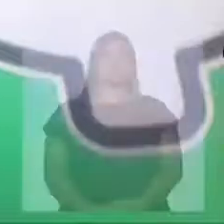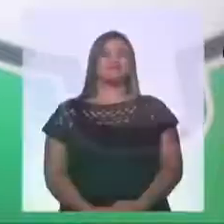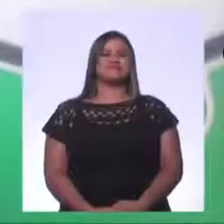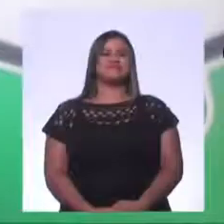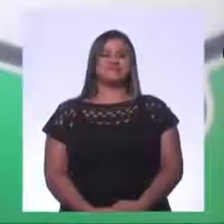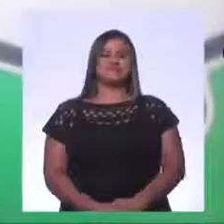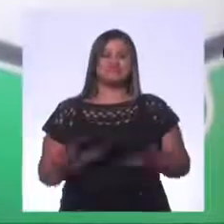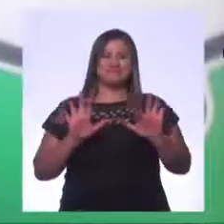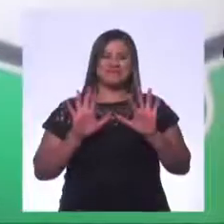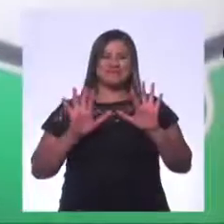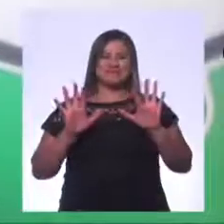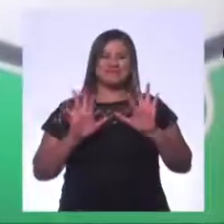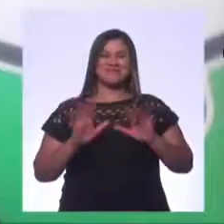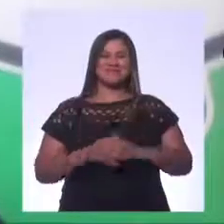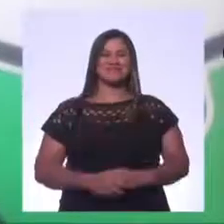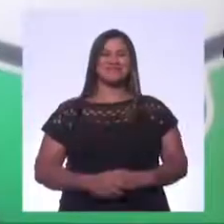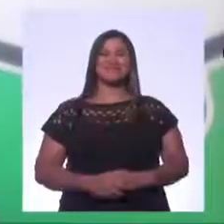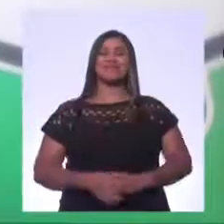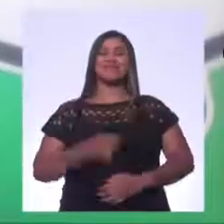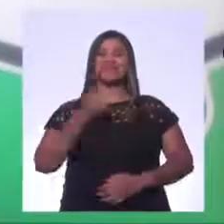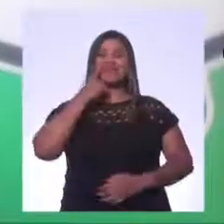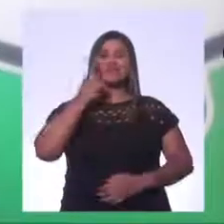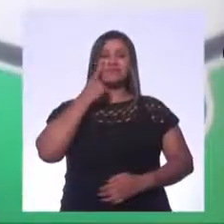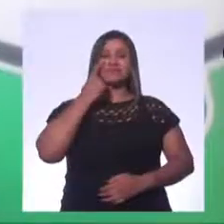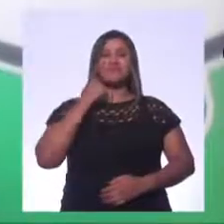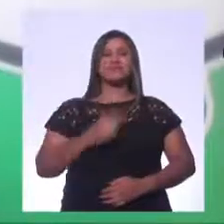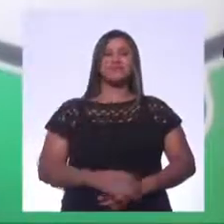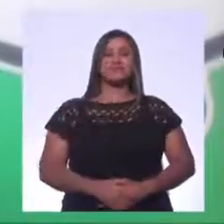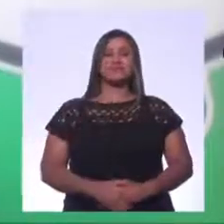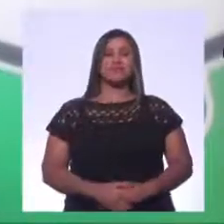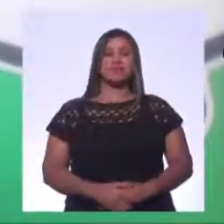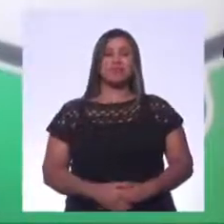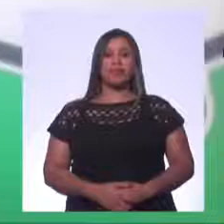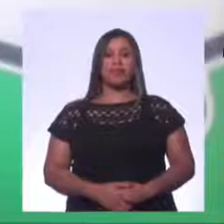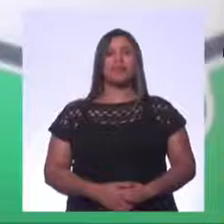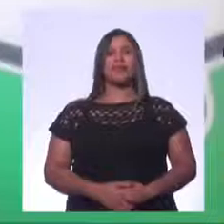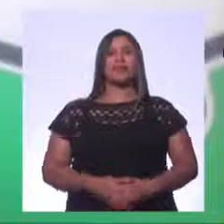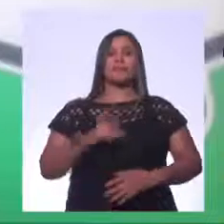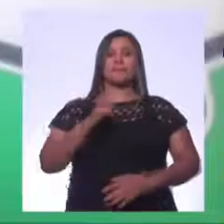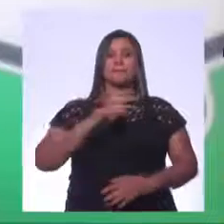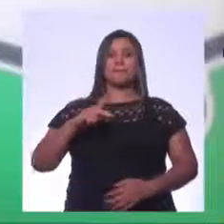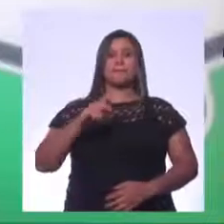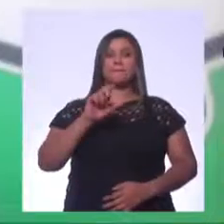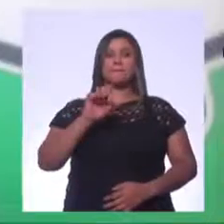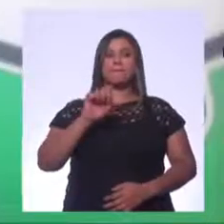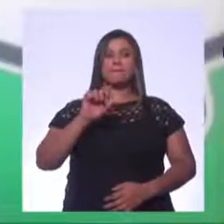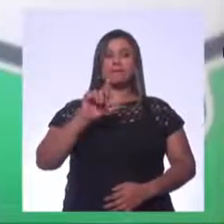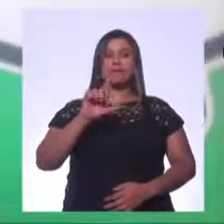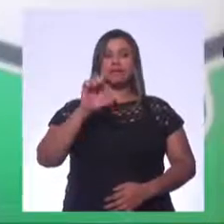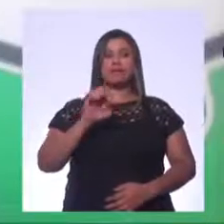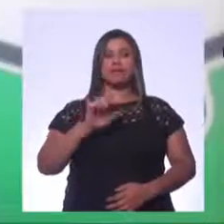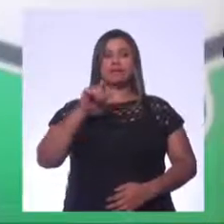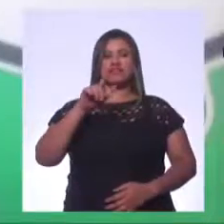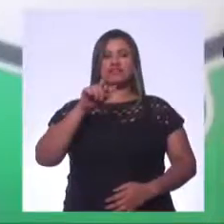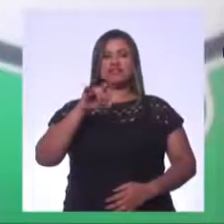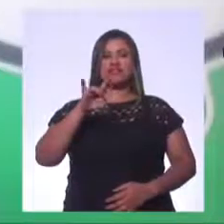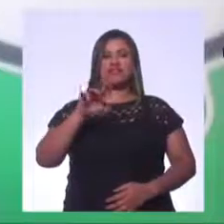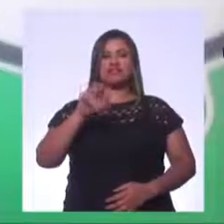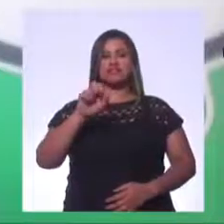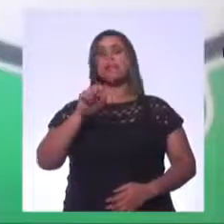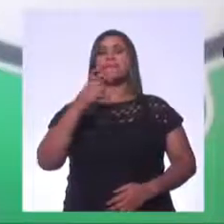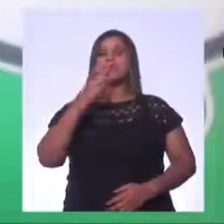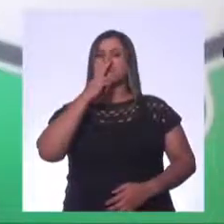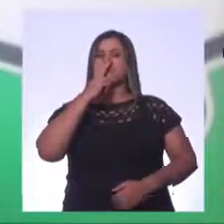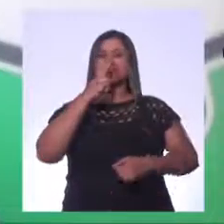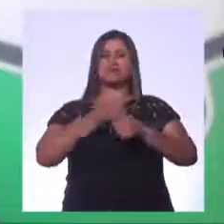Olá, pessoal. Vamos iniciar, então. Eu vou passar a palavra para o professor Alexandre, porque eu acho que já tem algumas